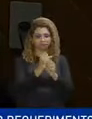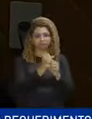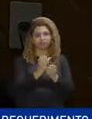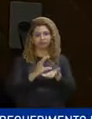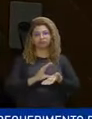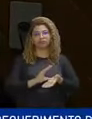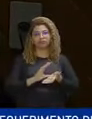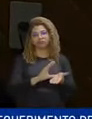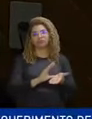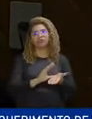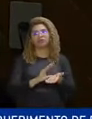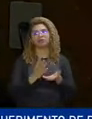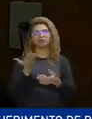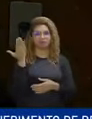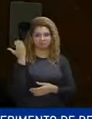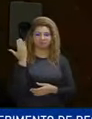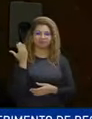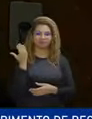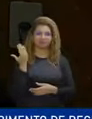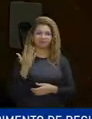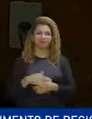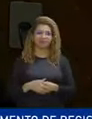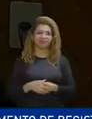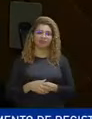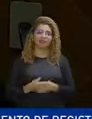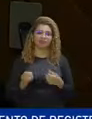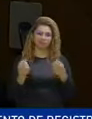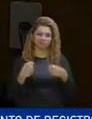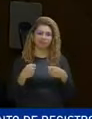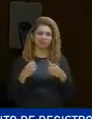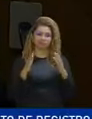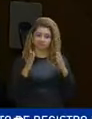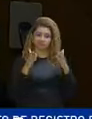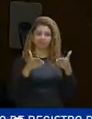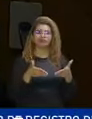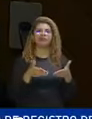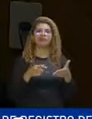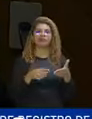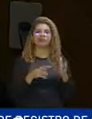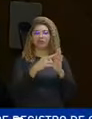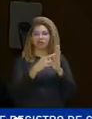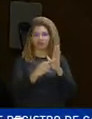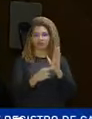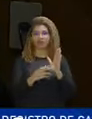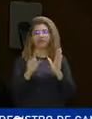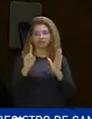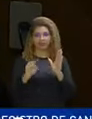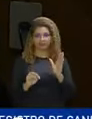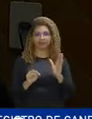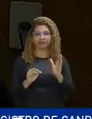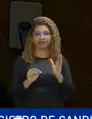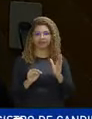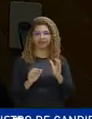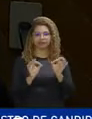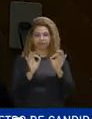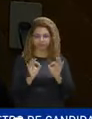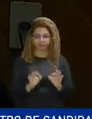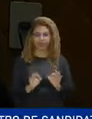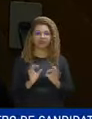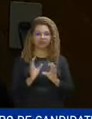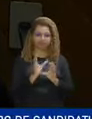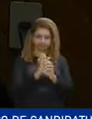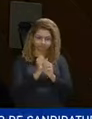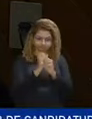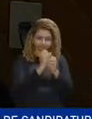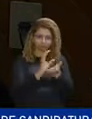reformada, uma vez que teria prestado devidamente as contas. Sustenta a existência de vícios no processo de prestação